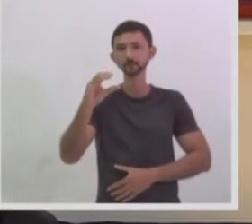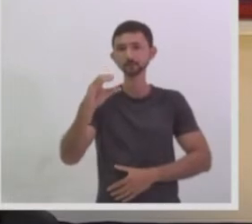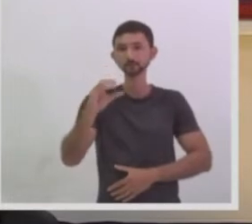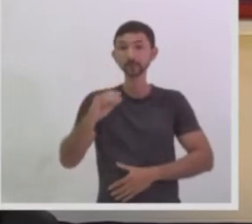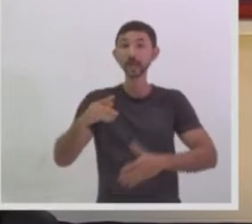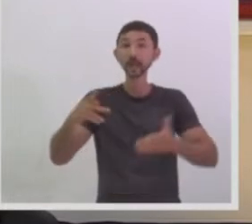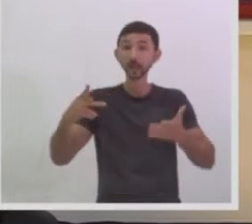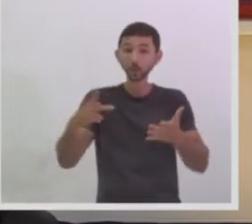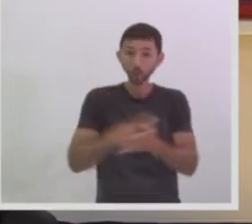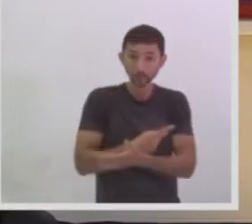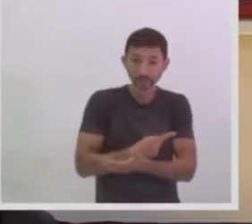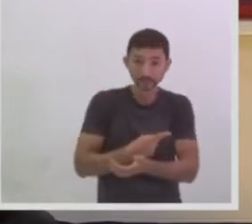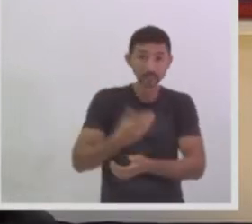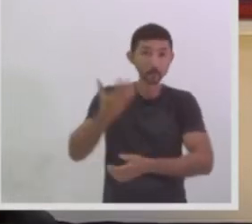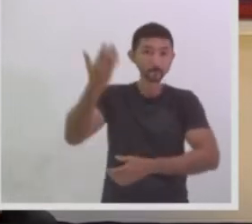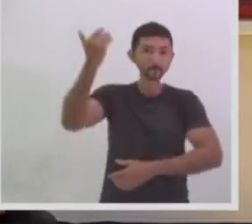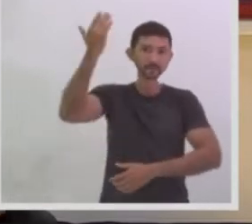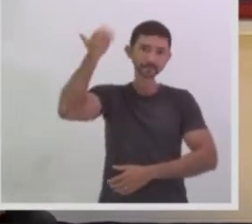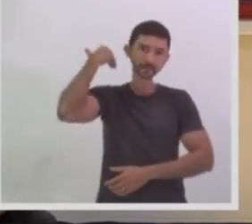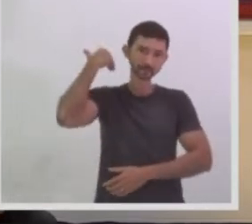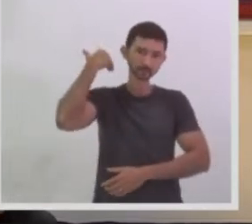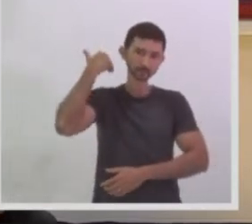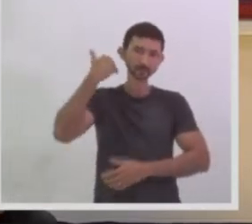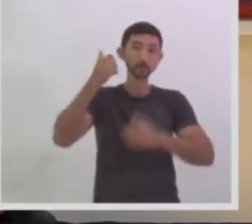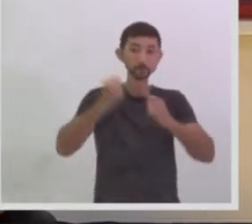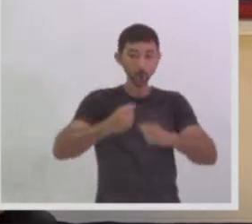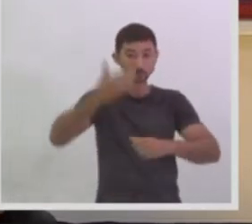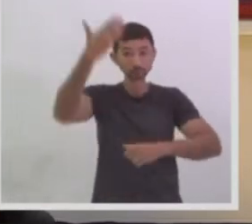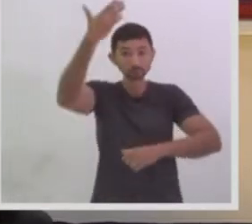efetivamente, na verdade, pode ser comprovado.